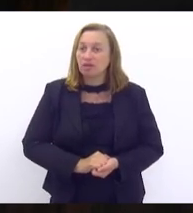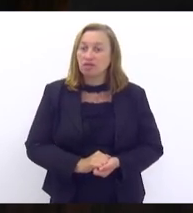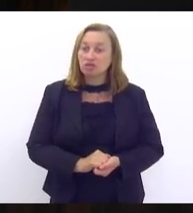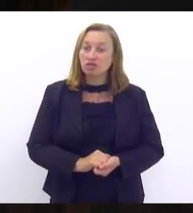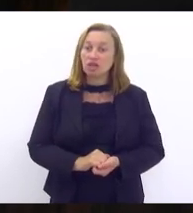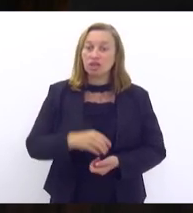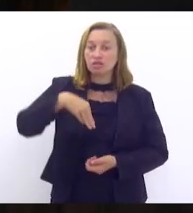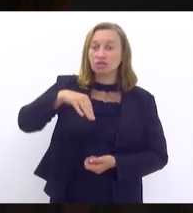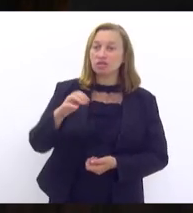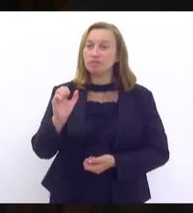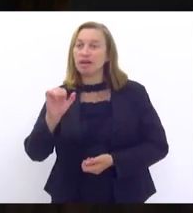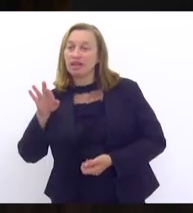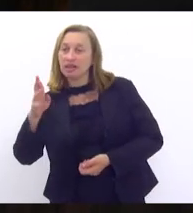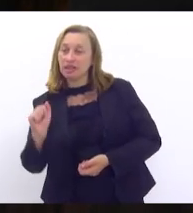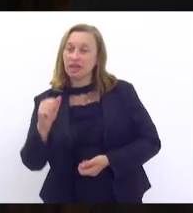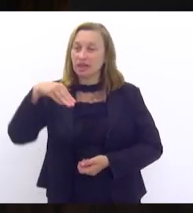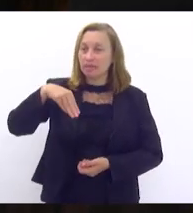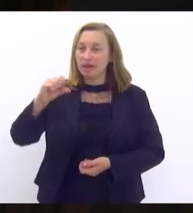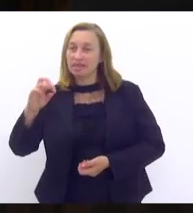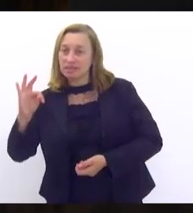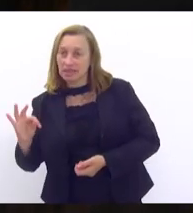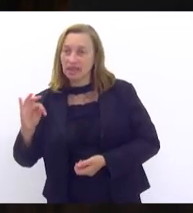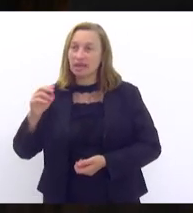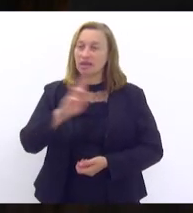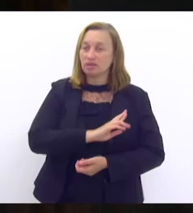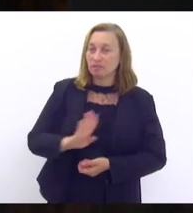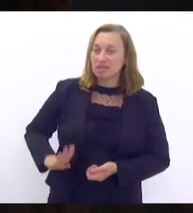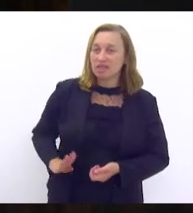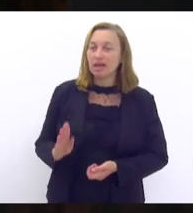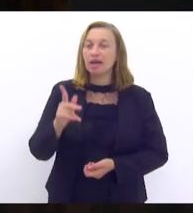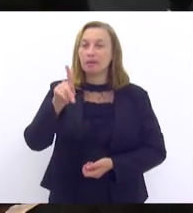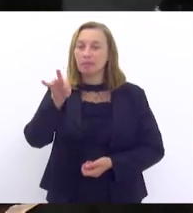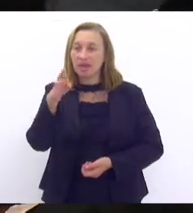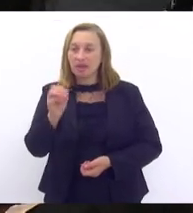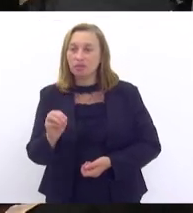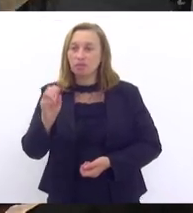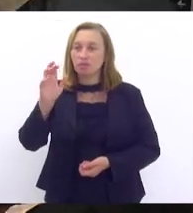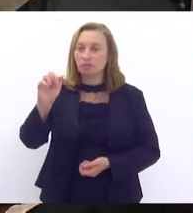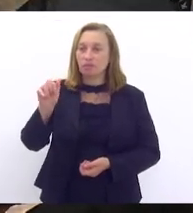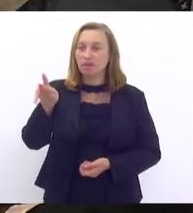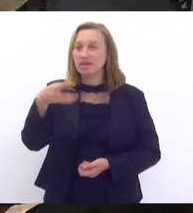Marina do MST, Bacelar, Pedro Brazão.